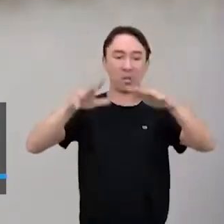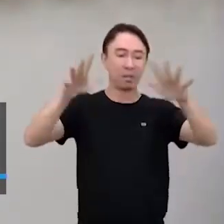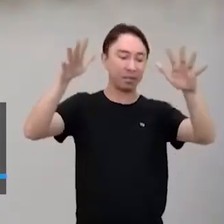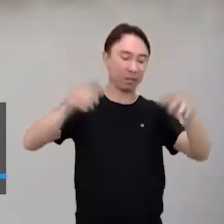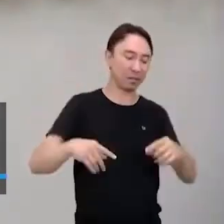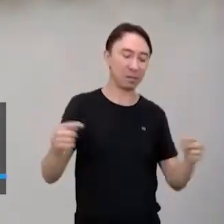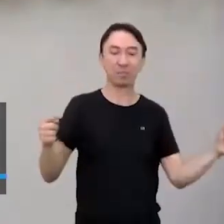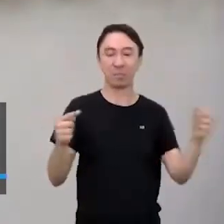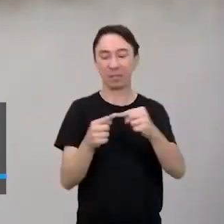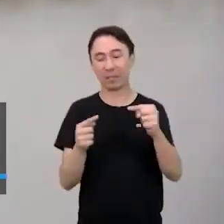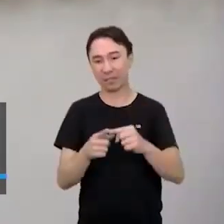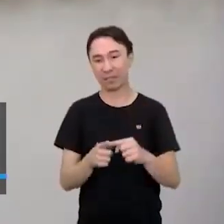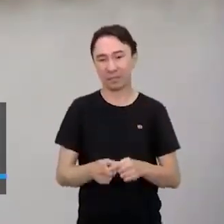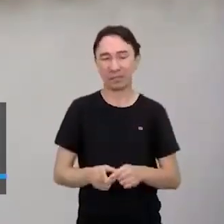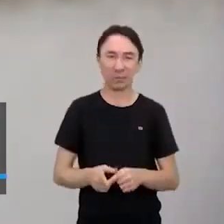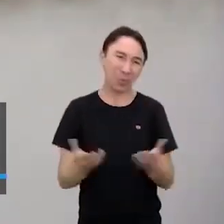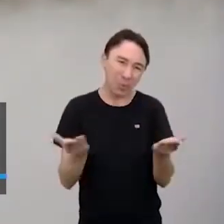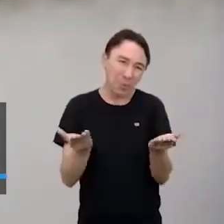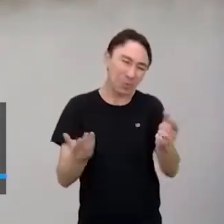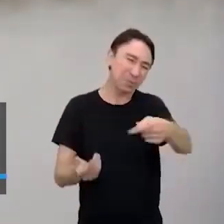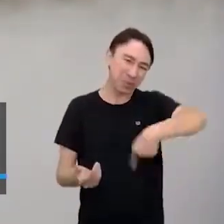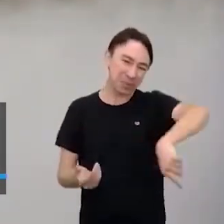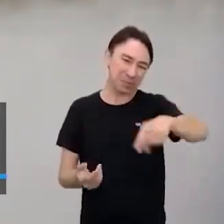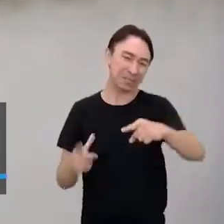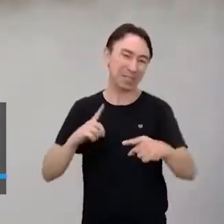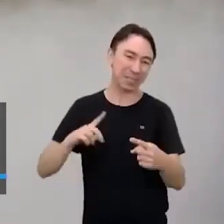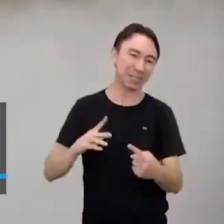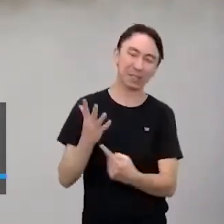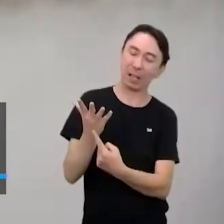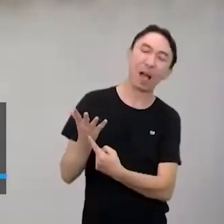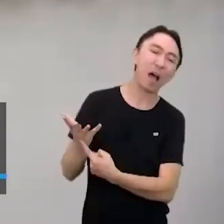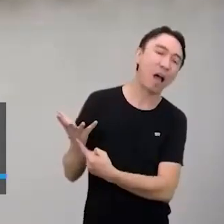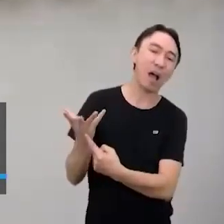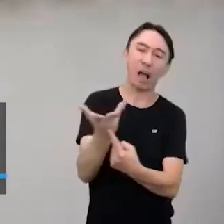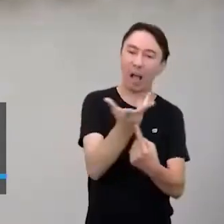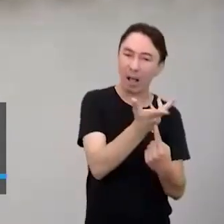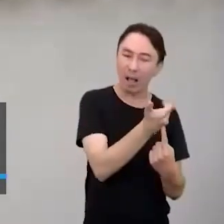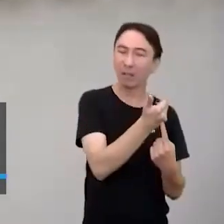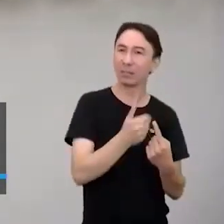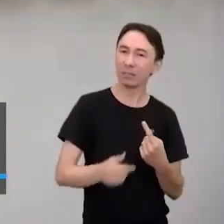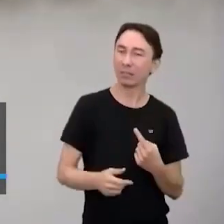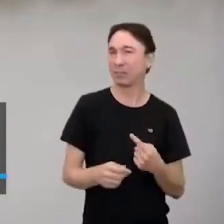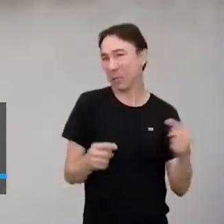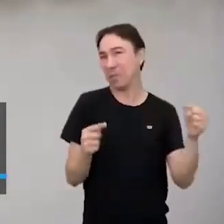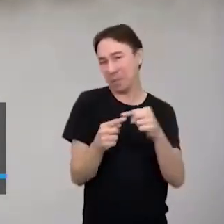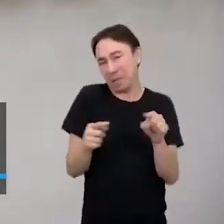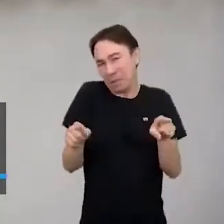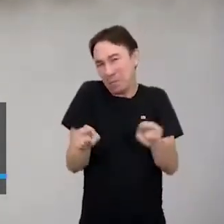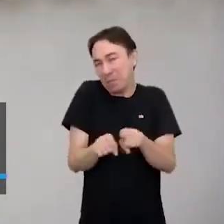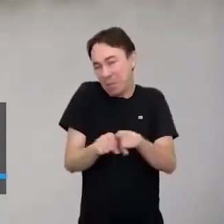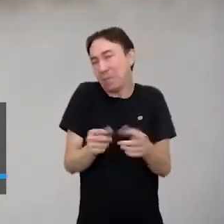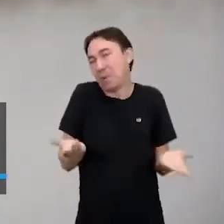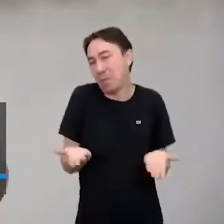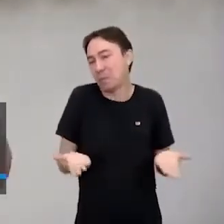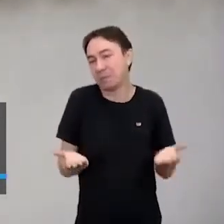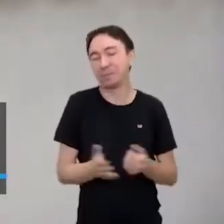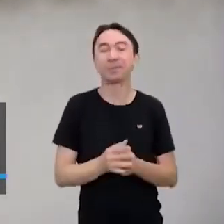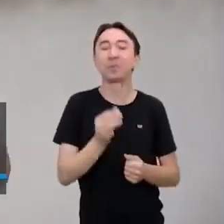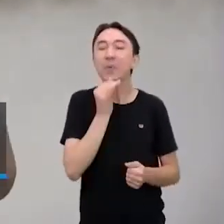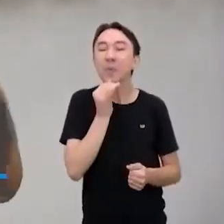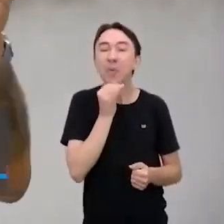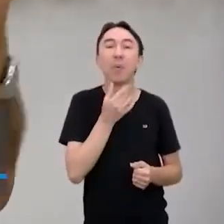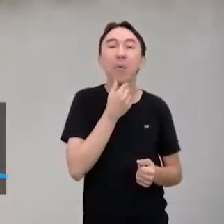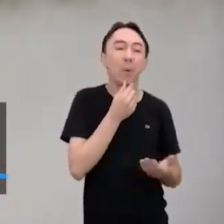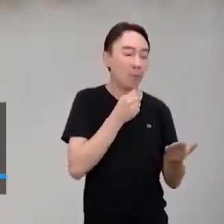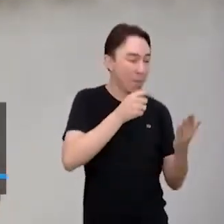ainda tem um pouco disso, por exemplo, de expressar a nossa... Tem um escritor chamado Alan Moore, que ele fala assim, sabe o